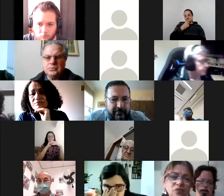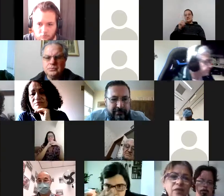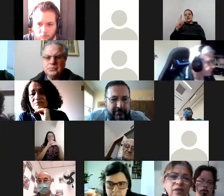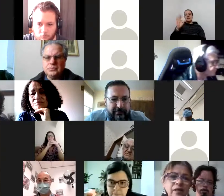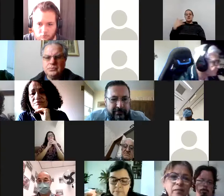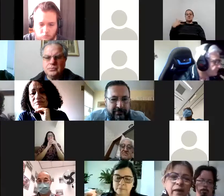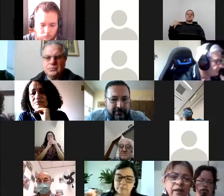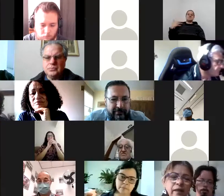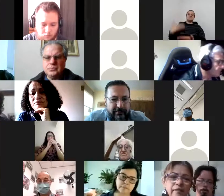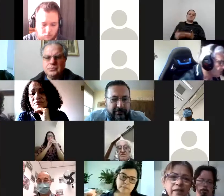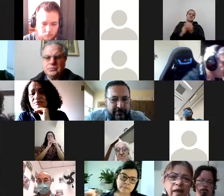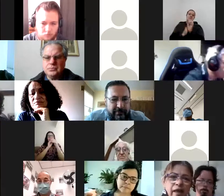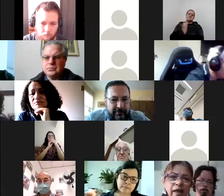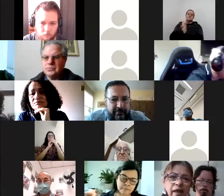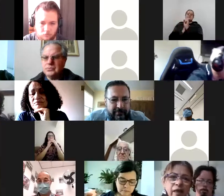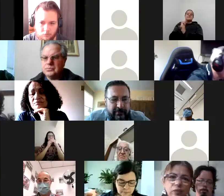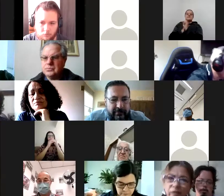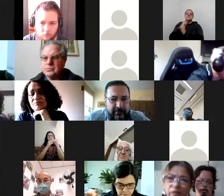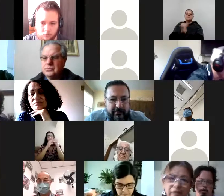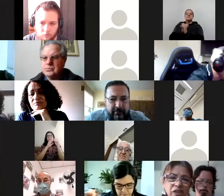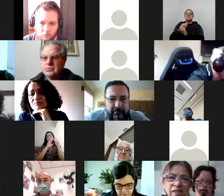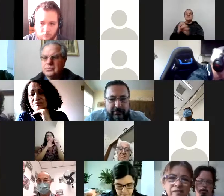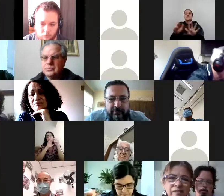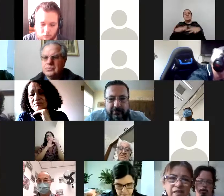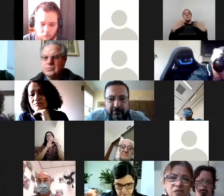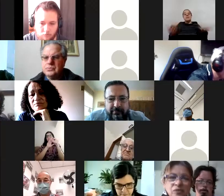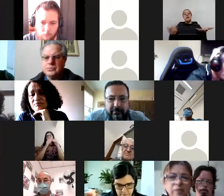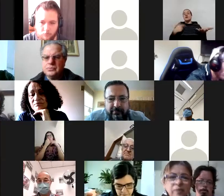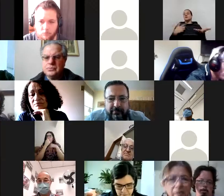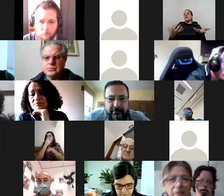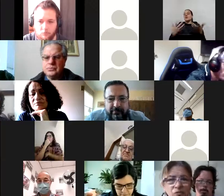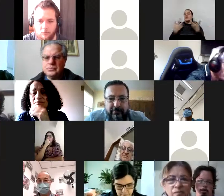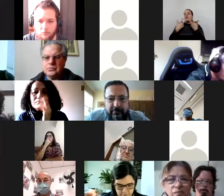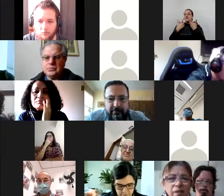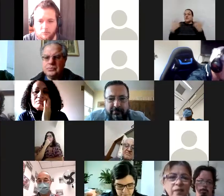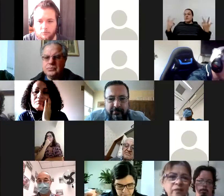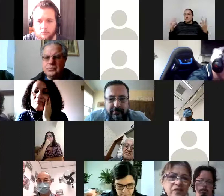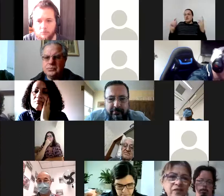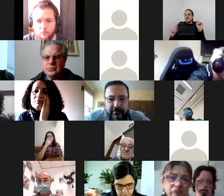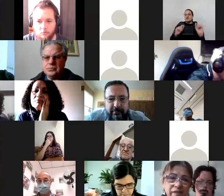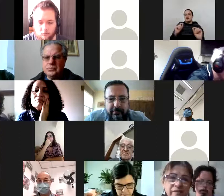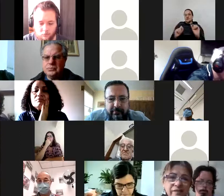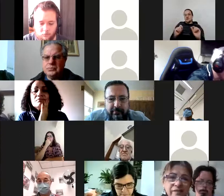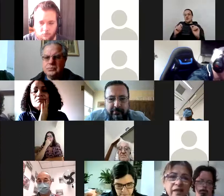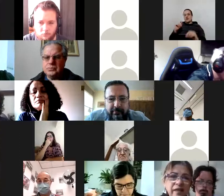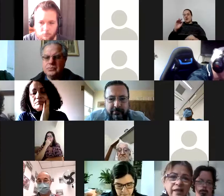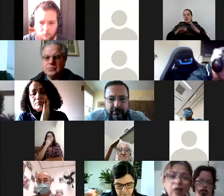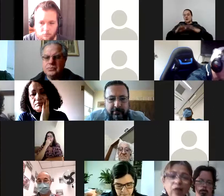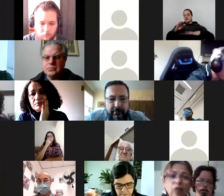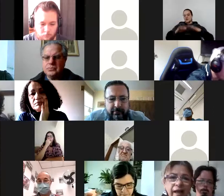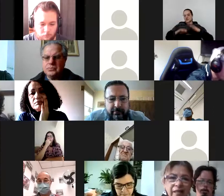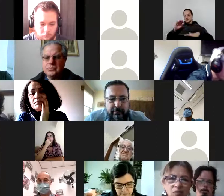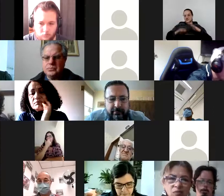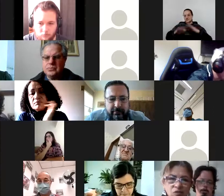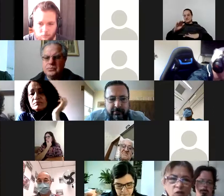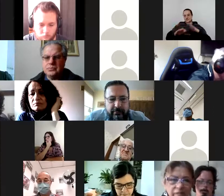anos, mas o que eu queria deixar registrado é justamente isso. Muitas vezes é